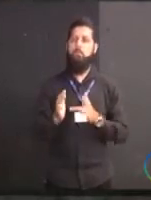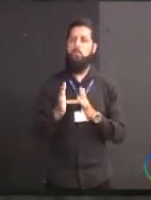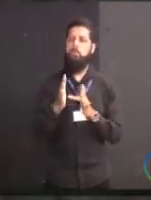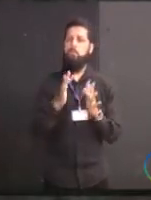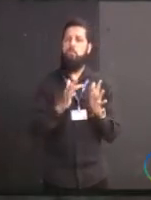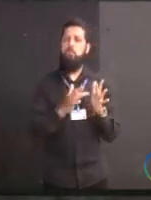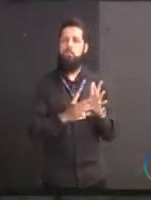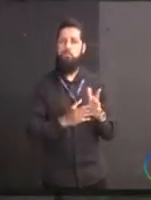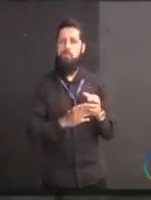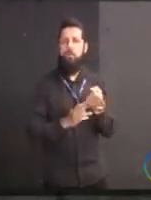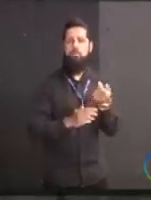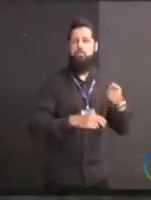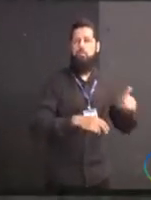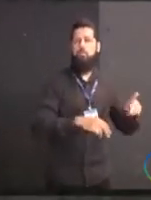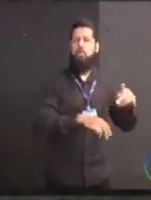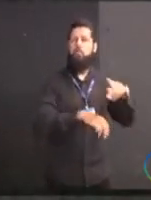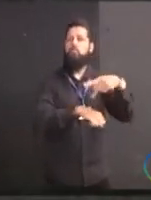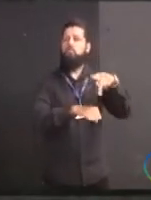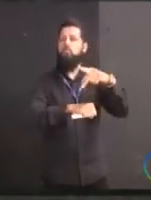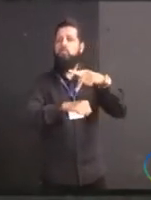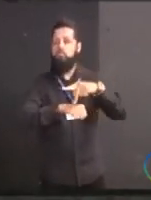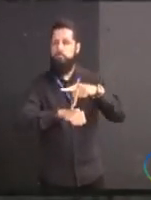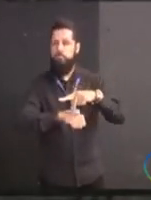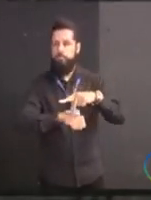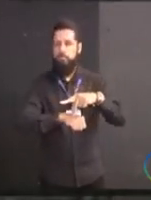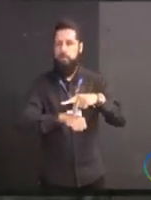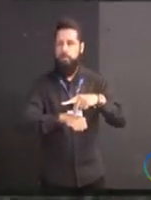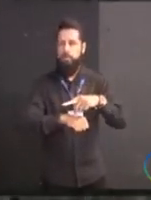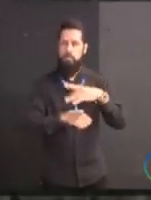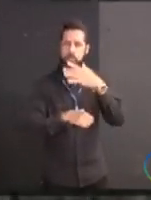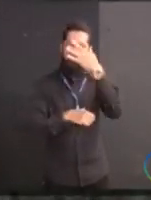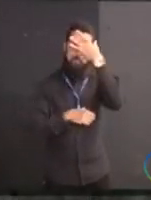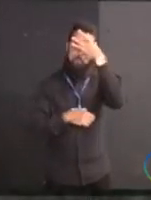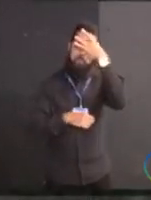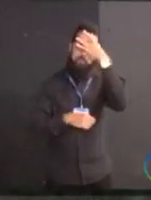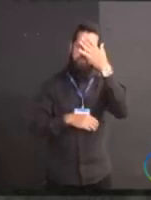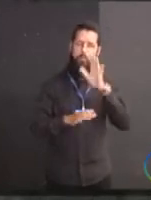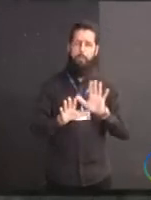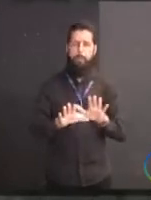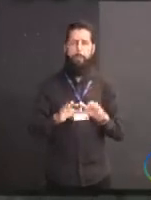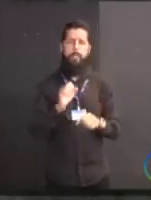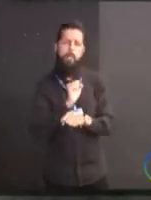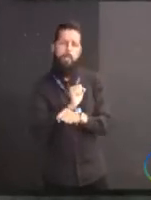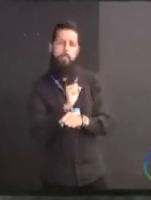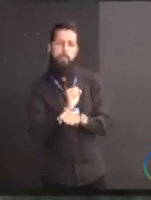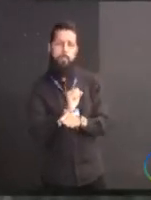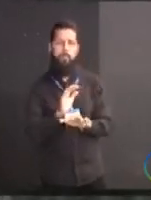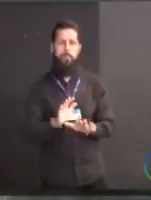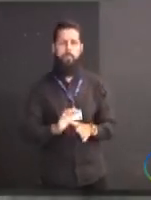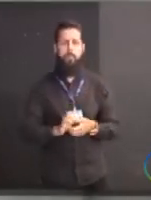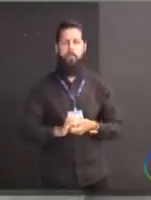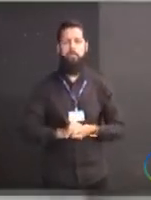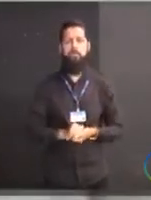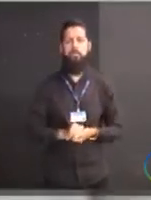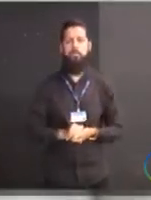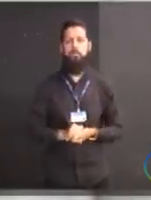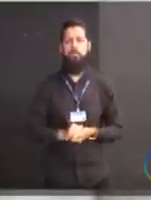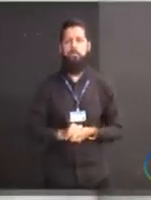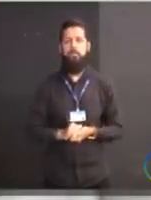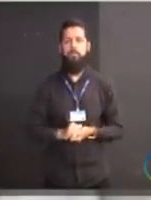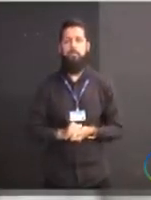outros países. Ô Chico, nós um momentinho. Compreendemos... Um momentinho. É, perdoe, mas parece que entra